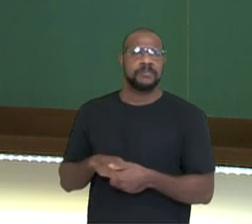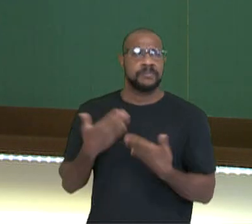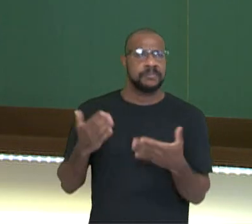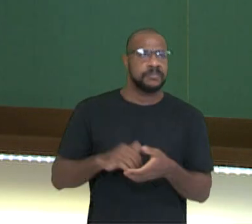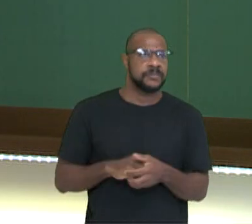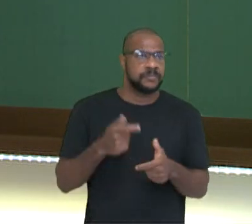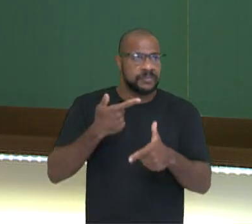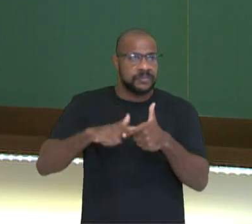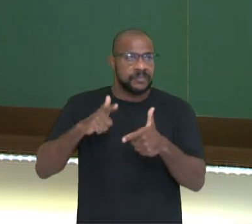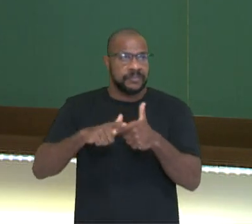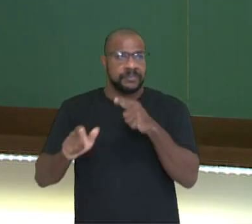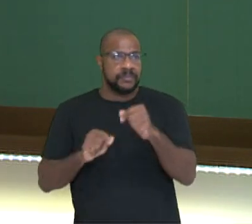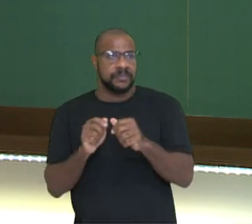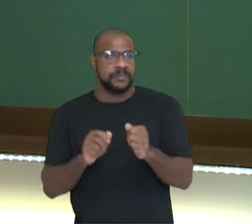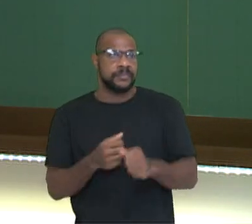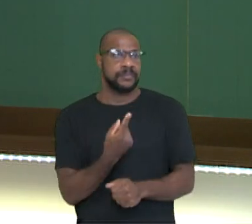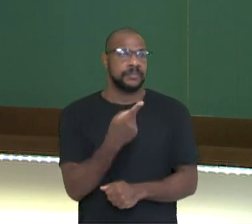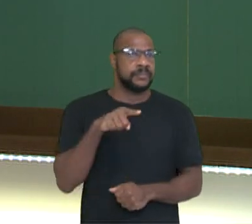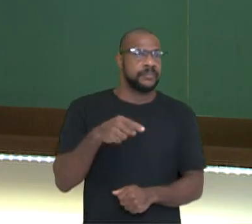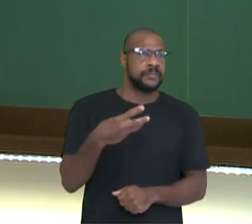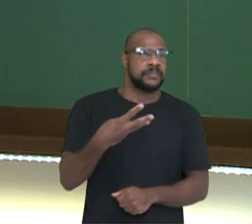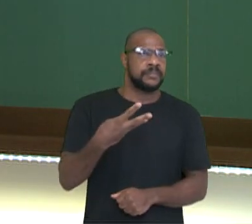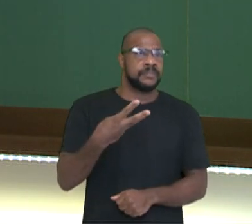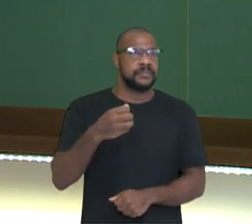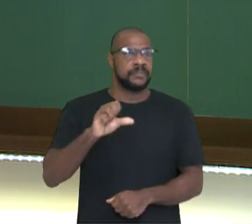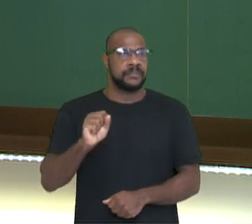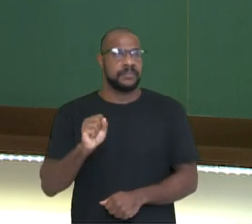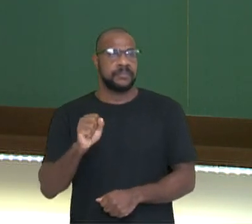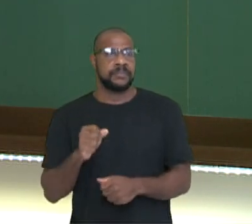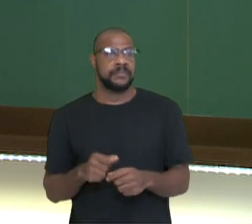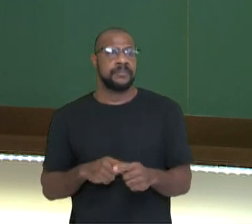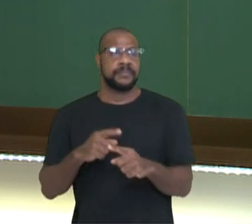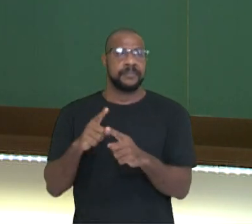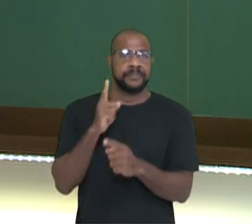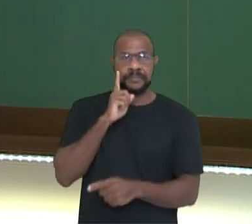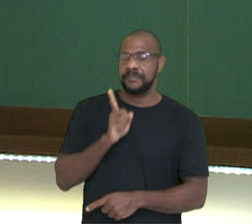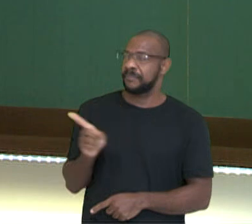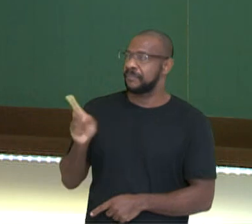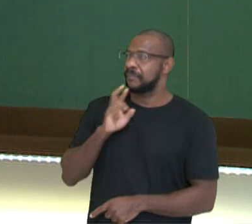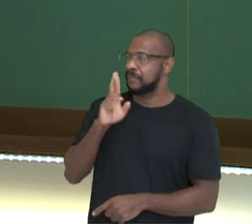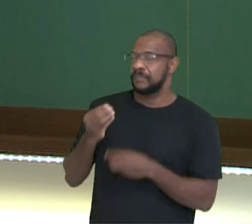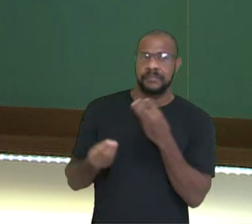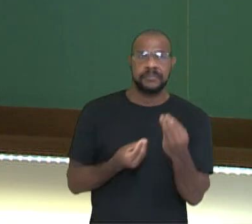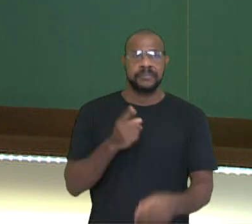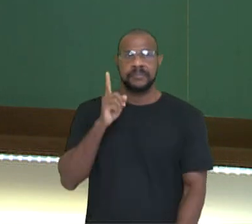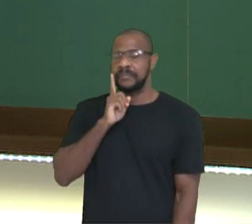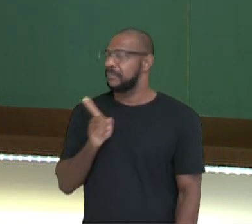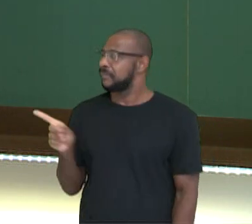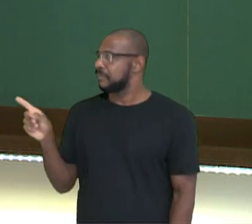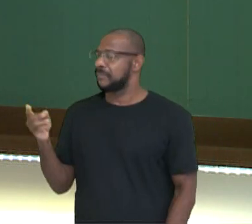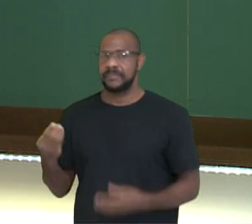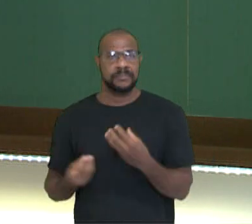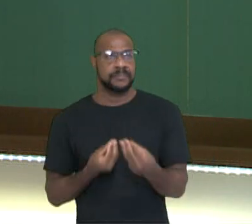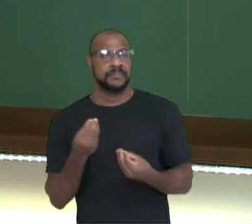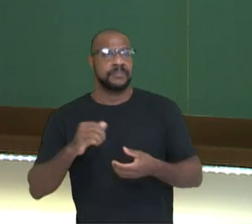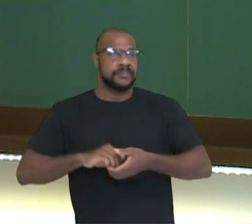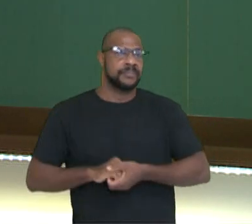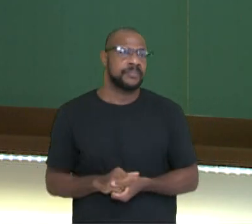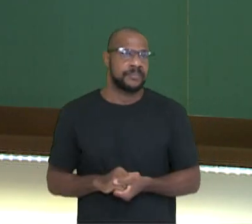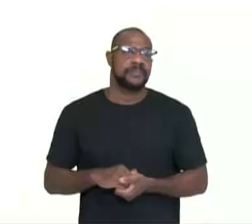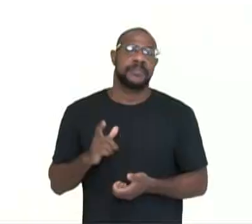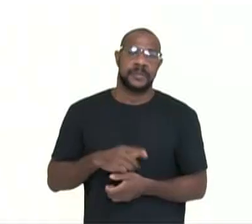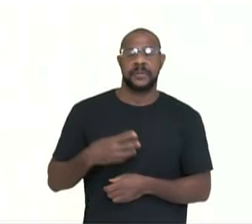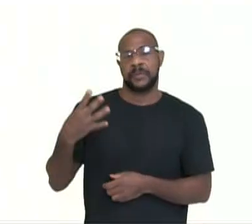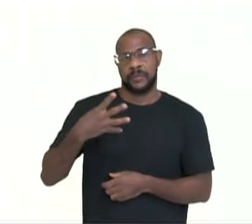por 360, o resultado será 3 e o resto 300 graus, que pertence exatamente ao